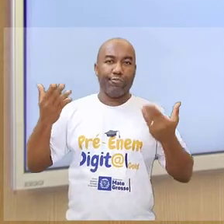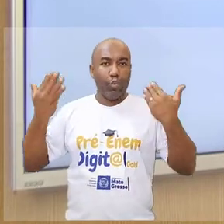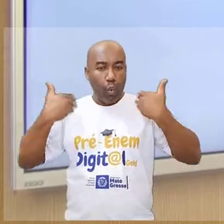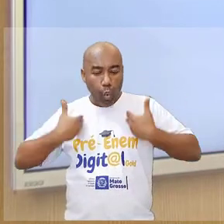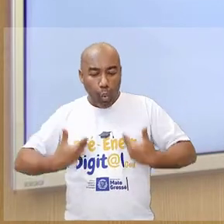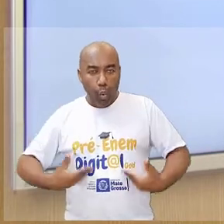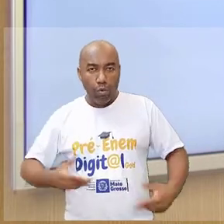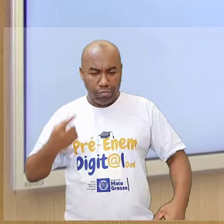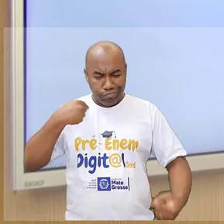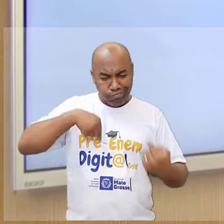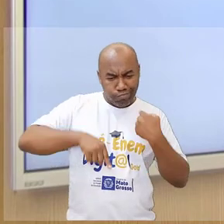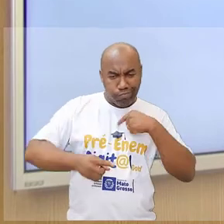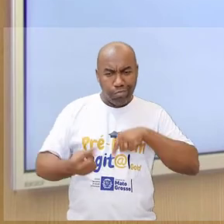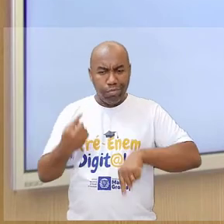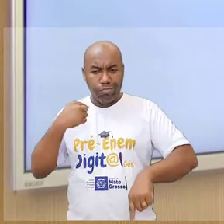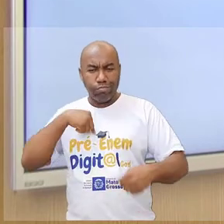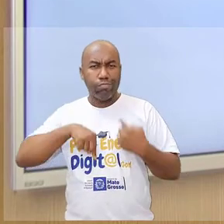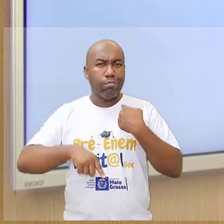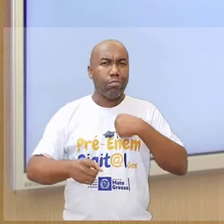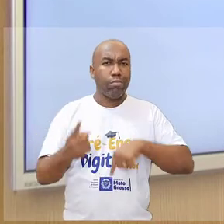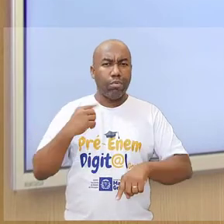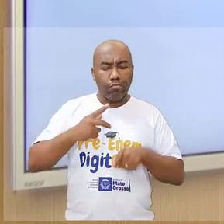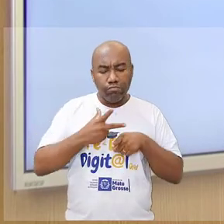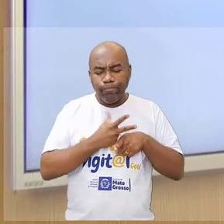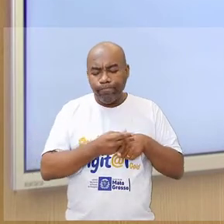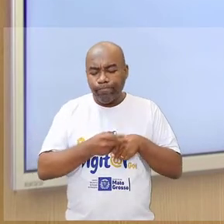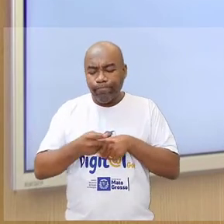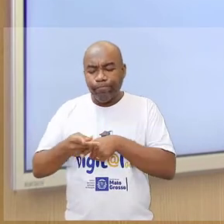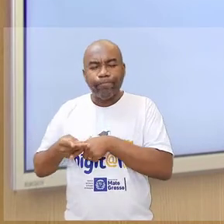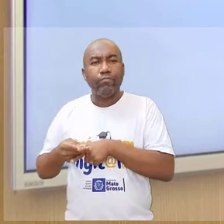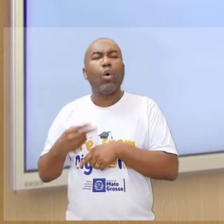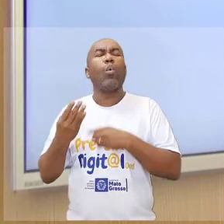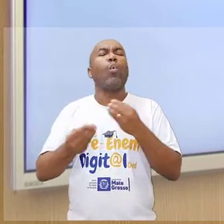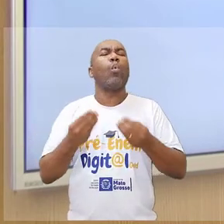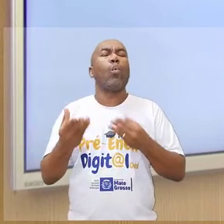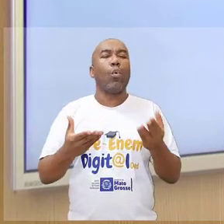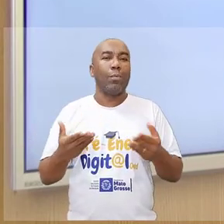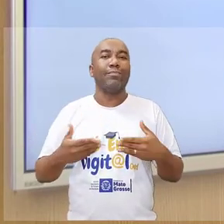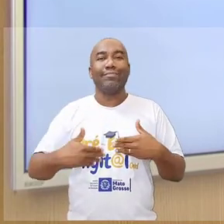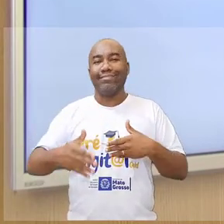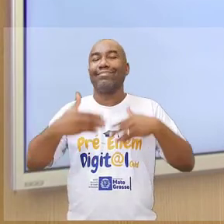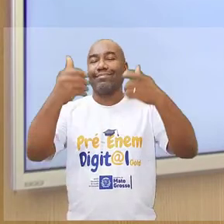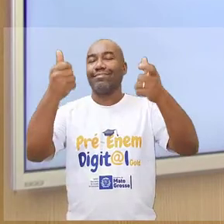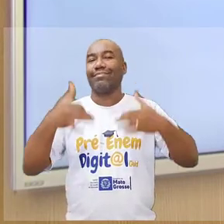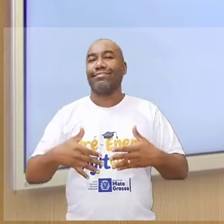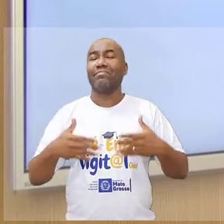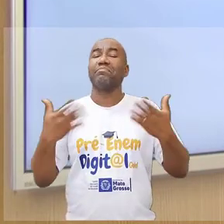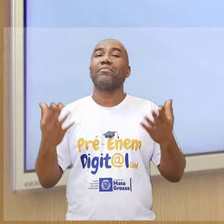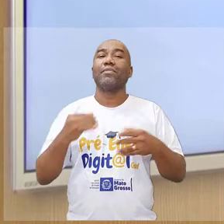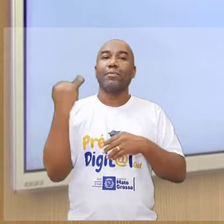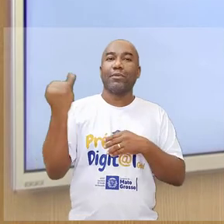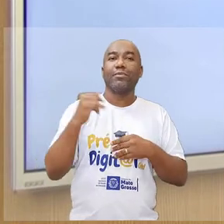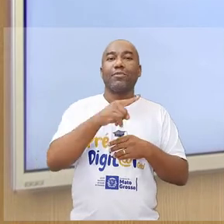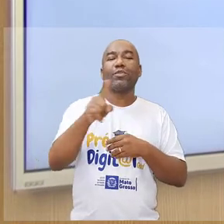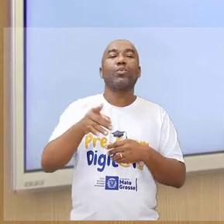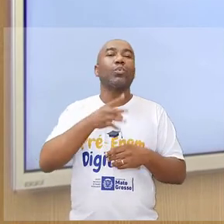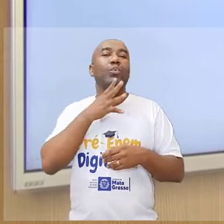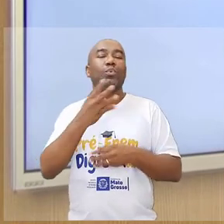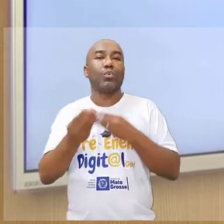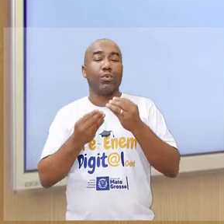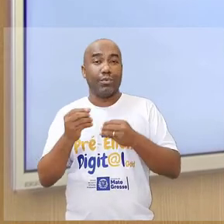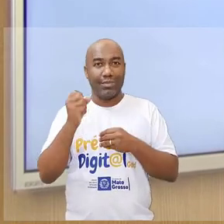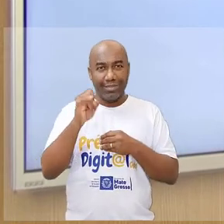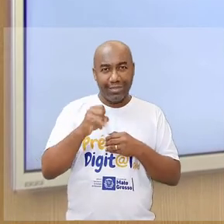seu processo natural de defesa. A partir do momento que a gente entende esse processo natural,